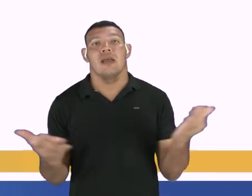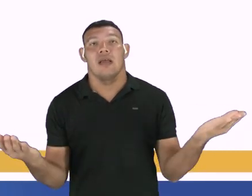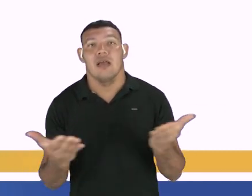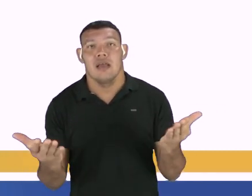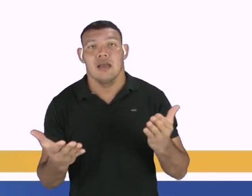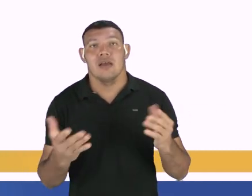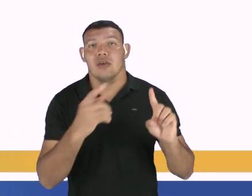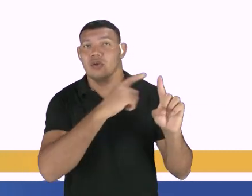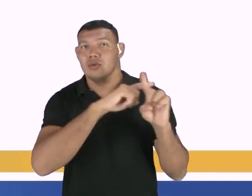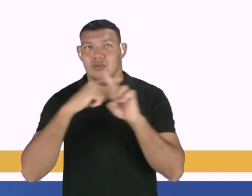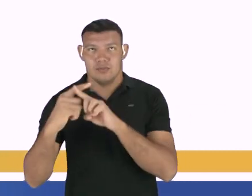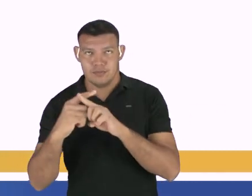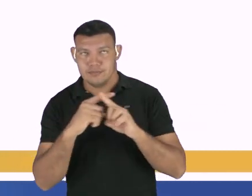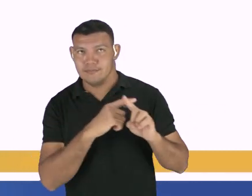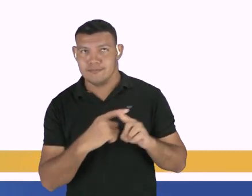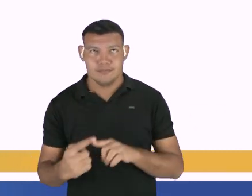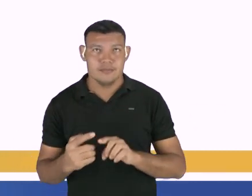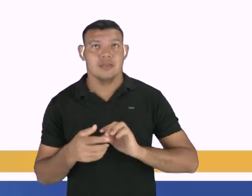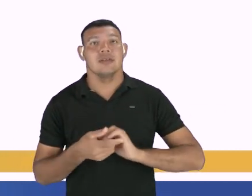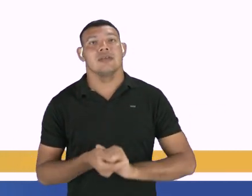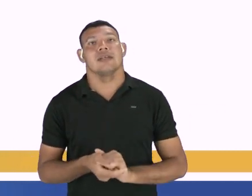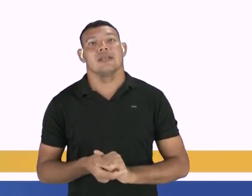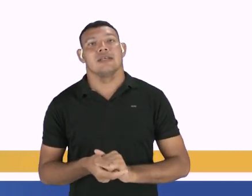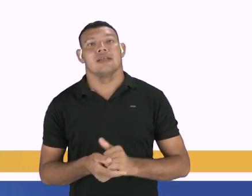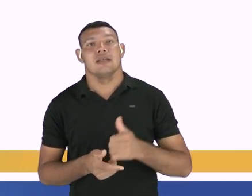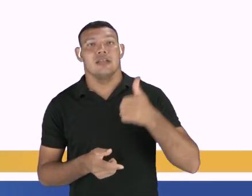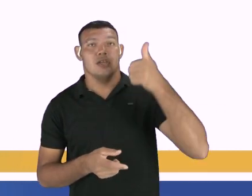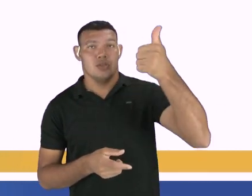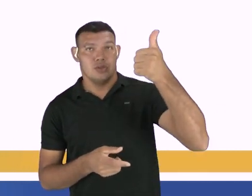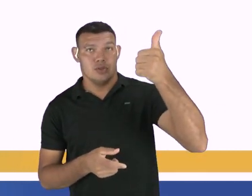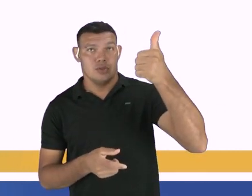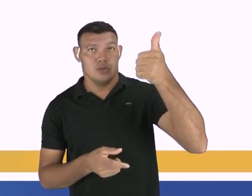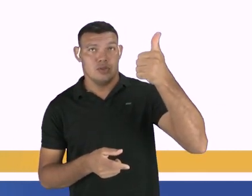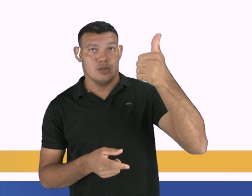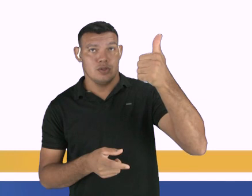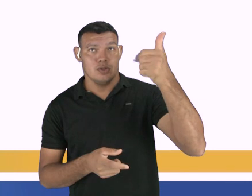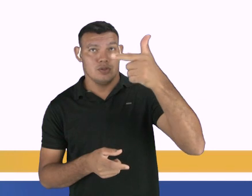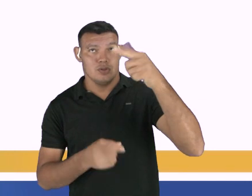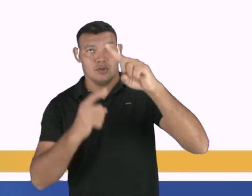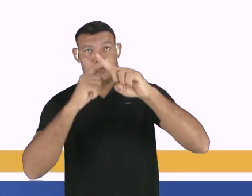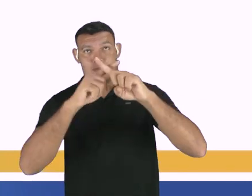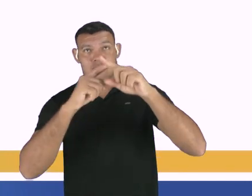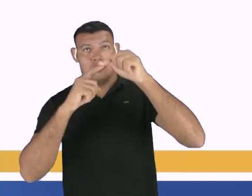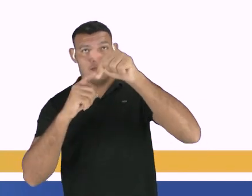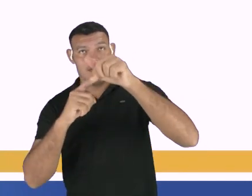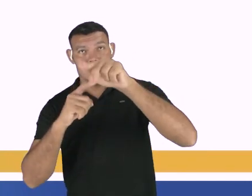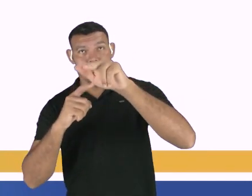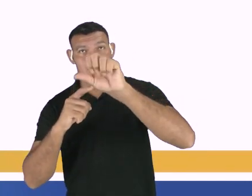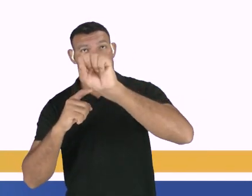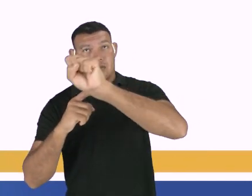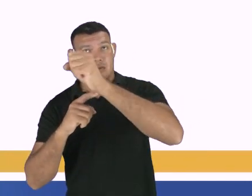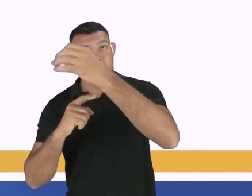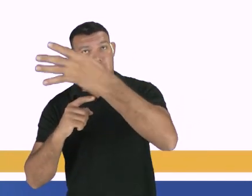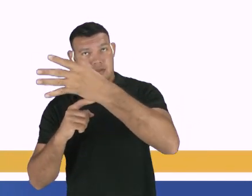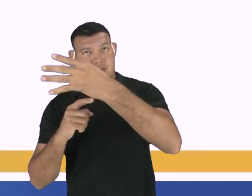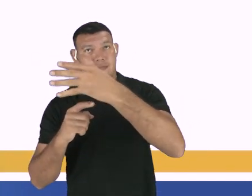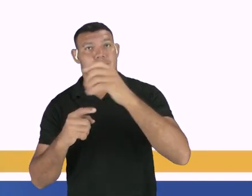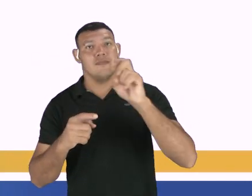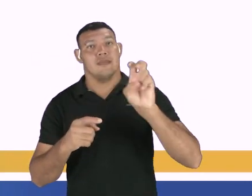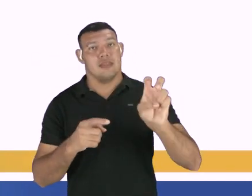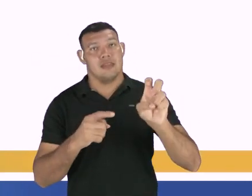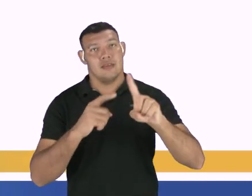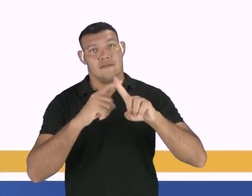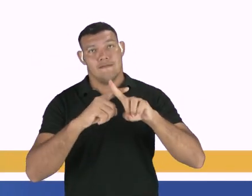né, 12 vezes 7, né, que dá 84, e 6 vezes 5, que dá 30. Então, o resultado